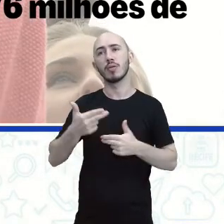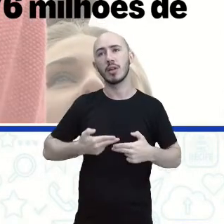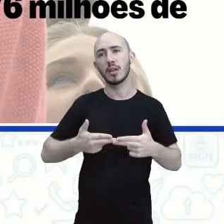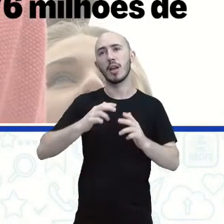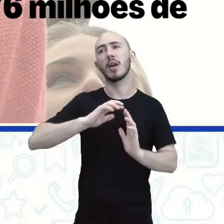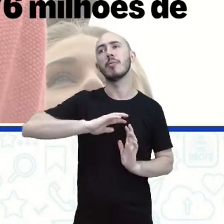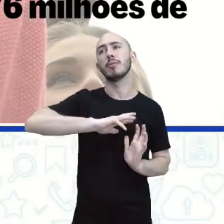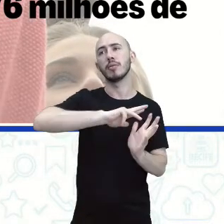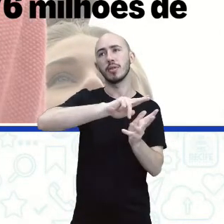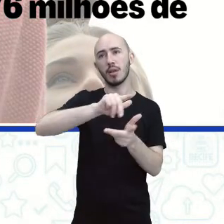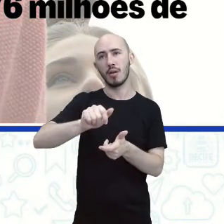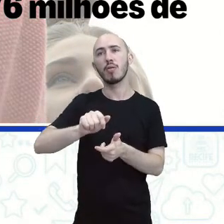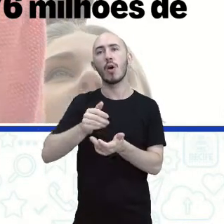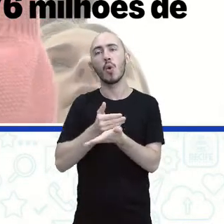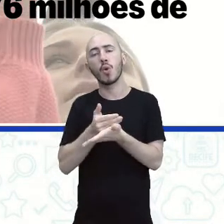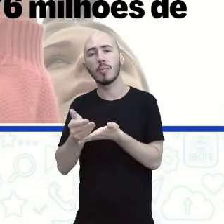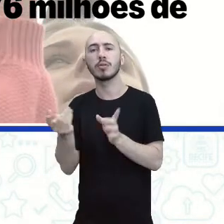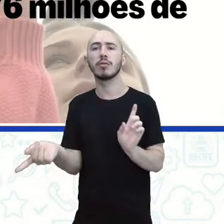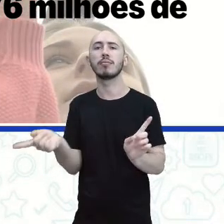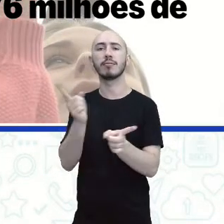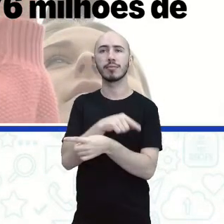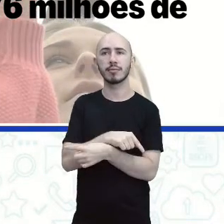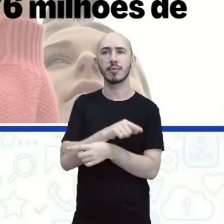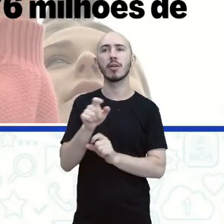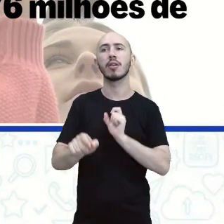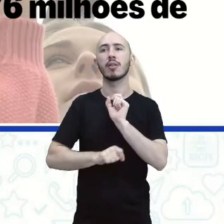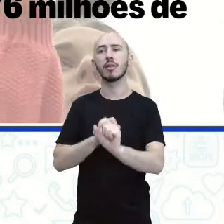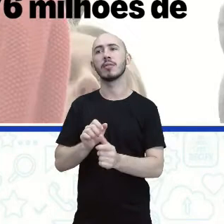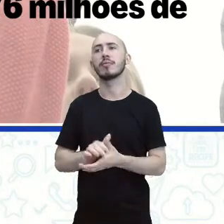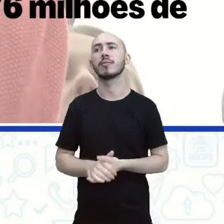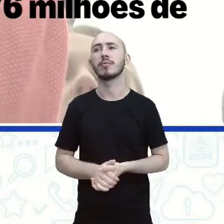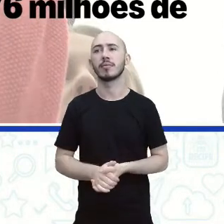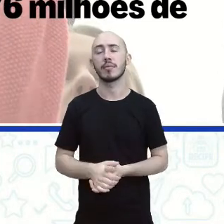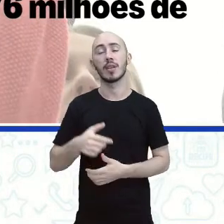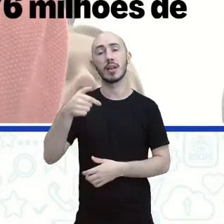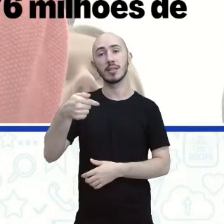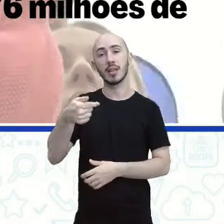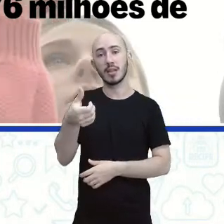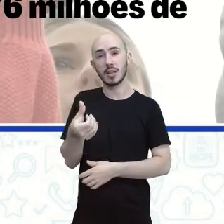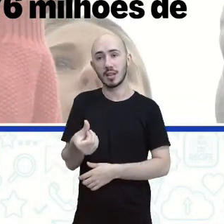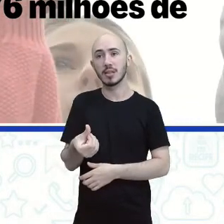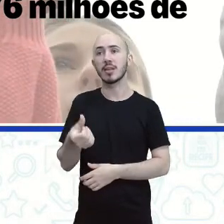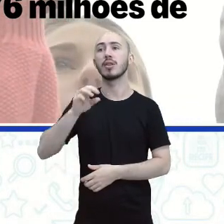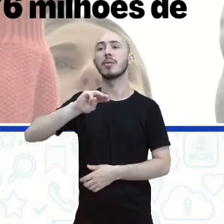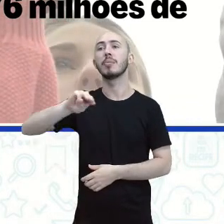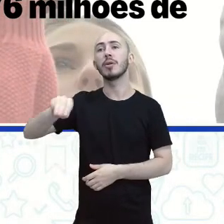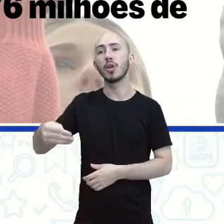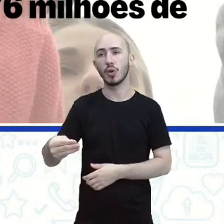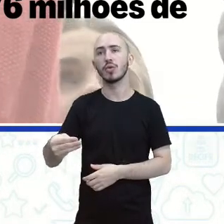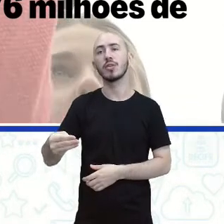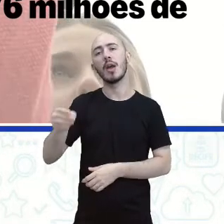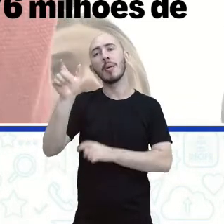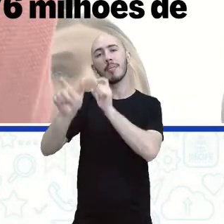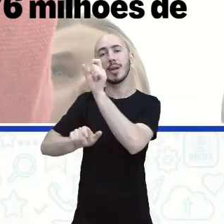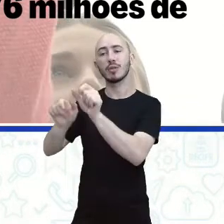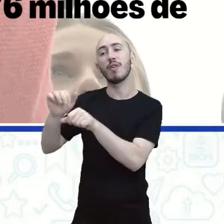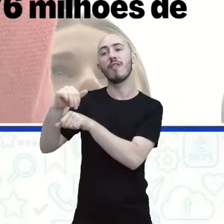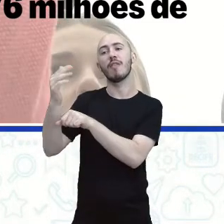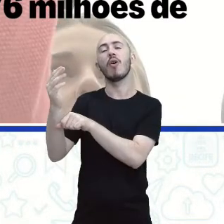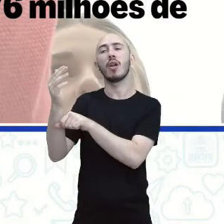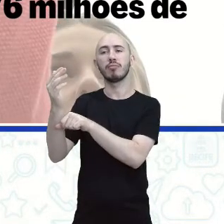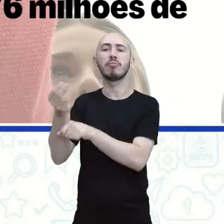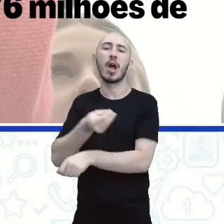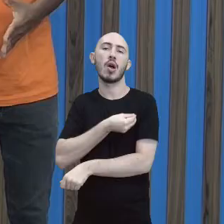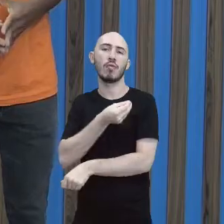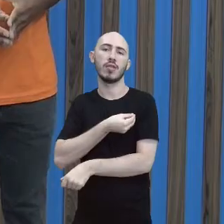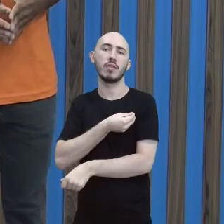76 milhões de imigrantes vivem na Europa. Por que assim, antes do século XX, gente? A Europa passou pela Primeira Guerra,